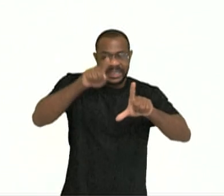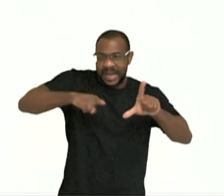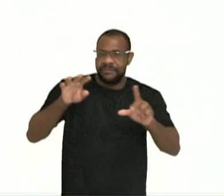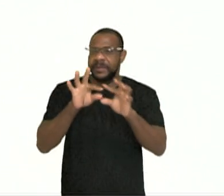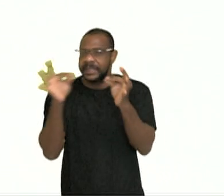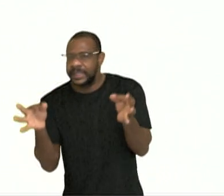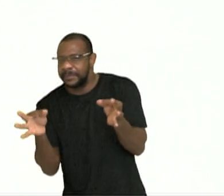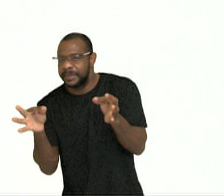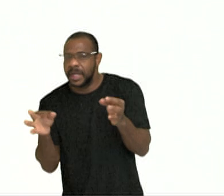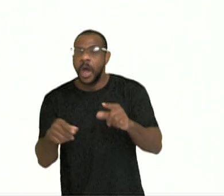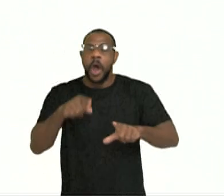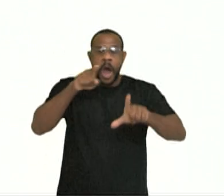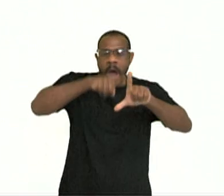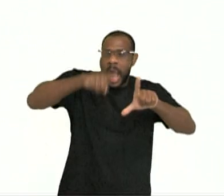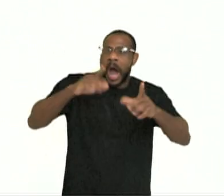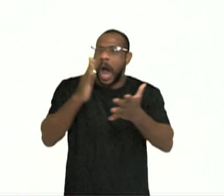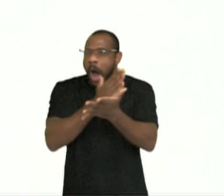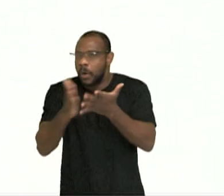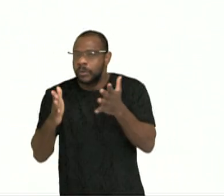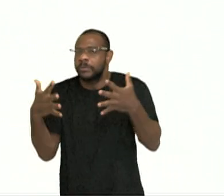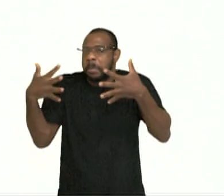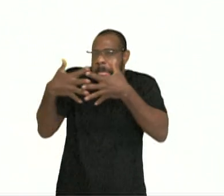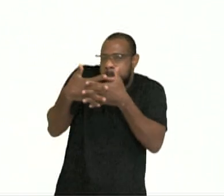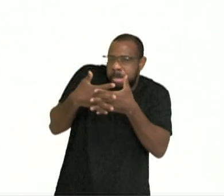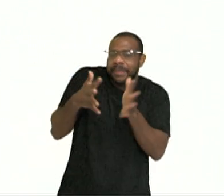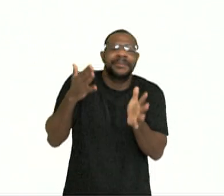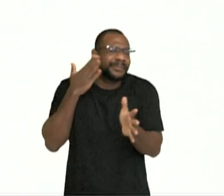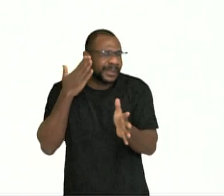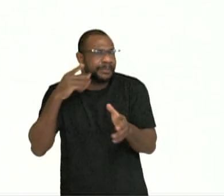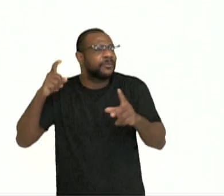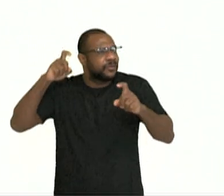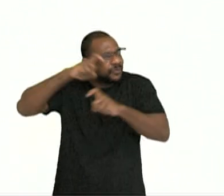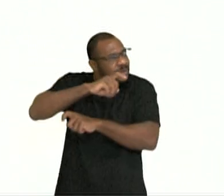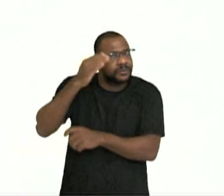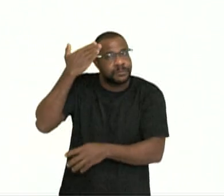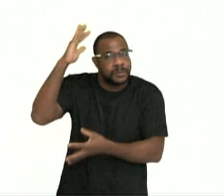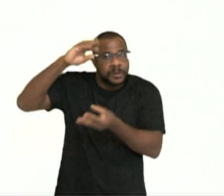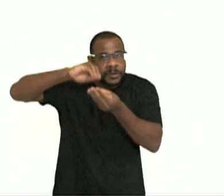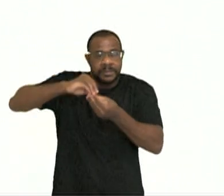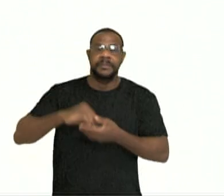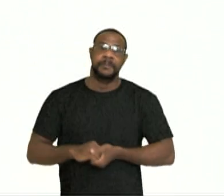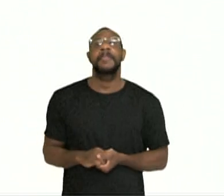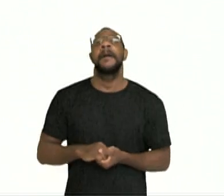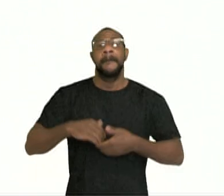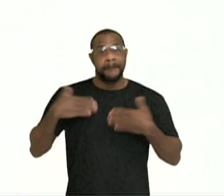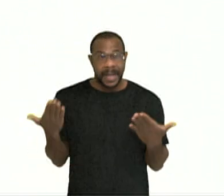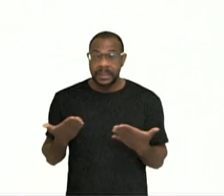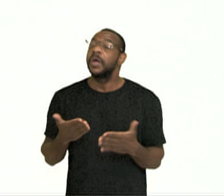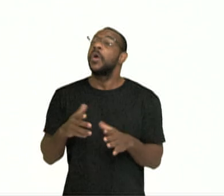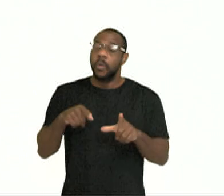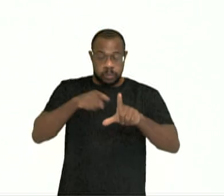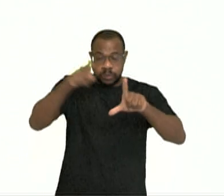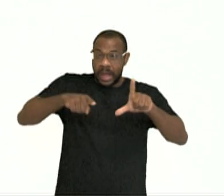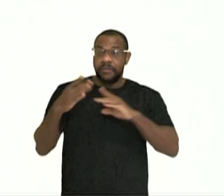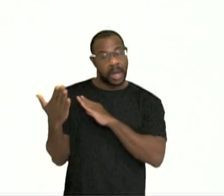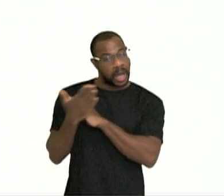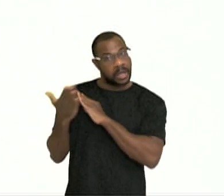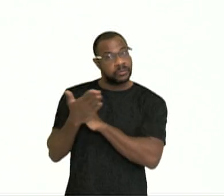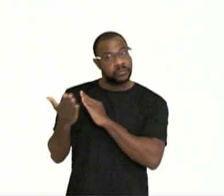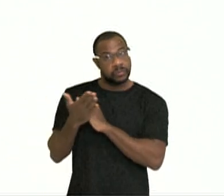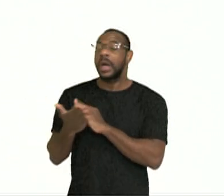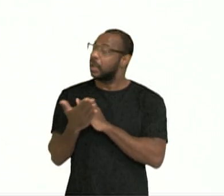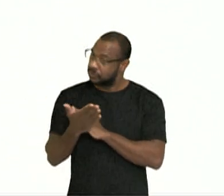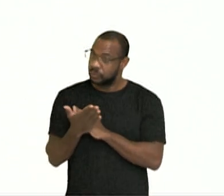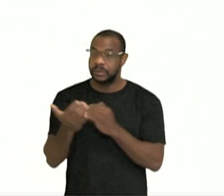mais complexos, mas o fato é que, na maioria das vezes, eles nos auxiliam muito na interpretação